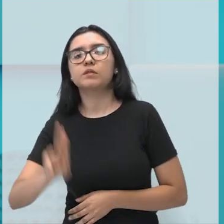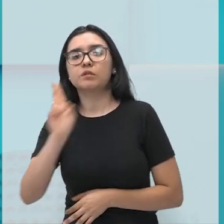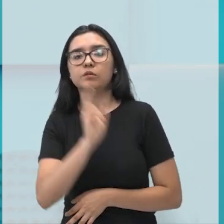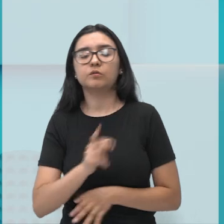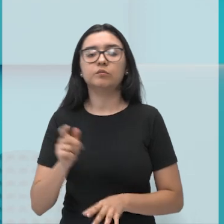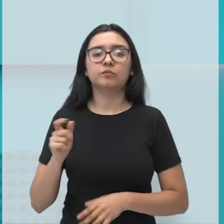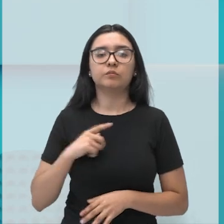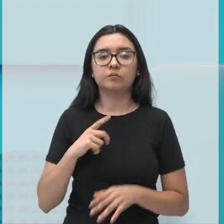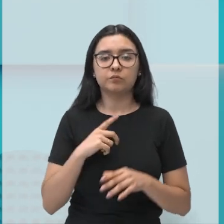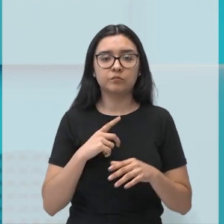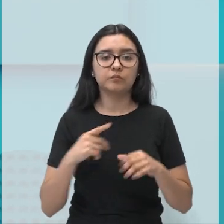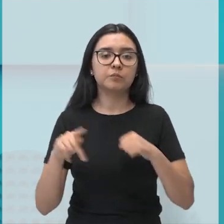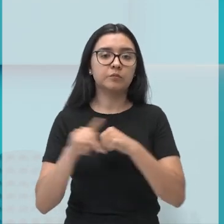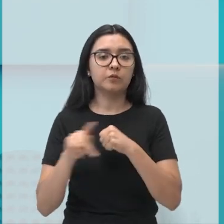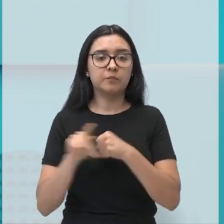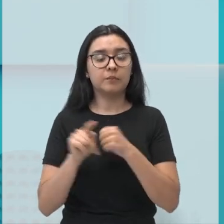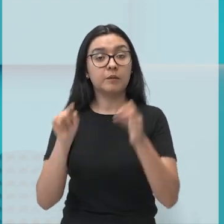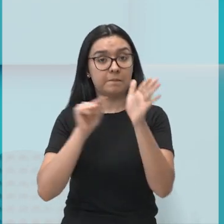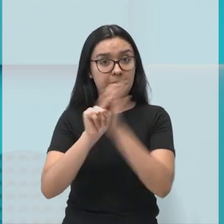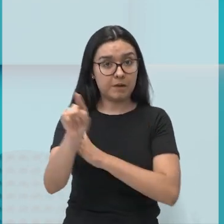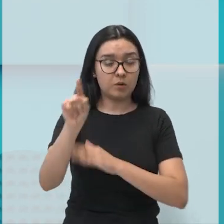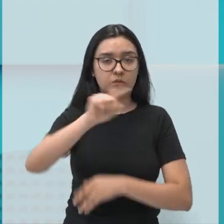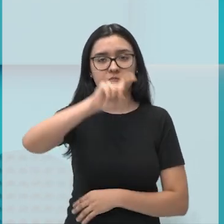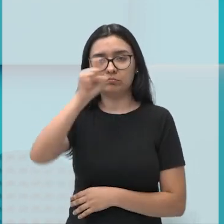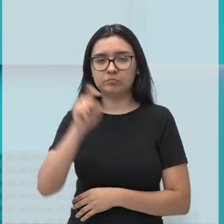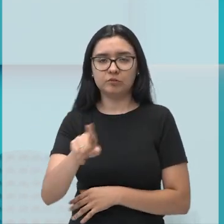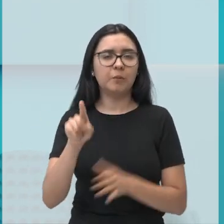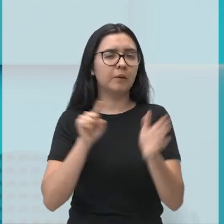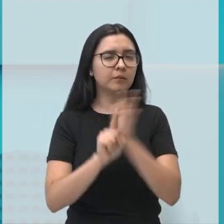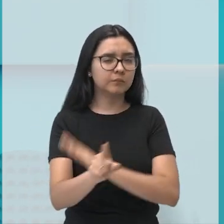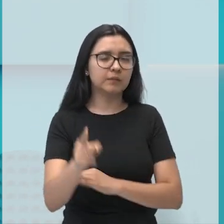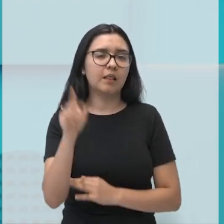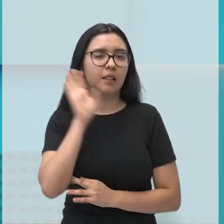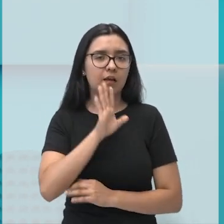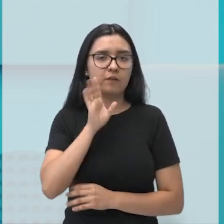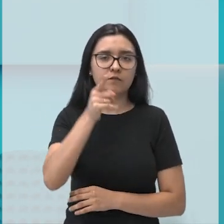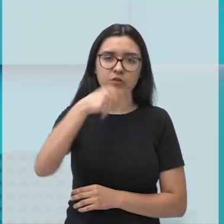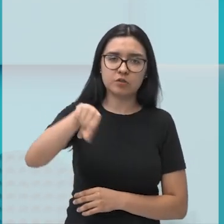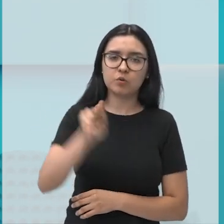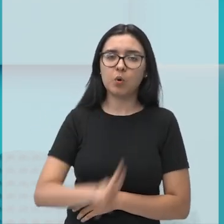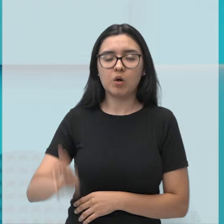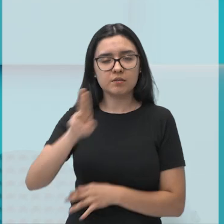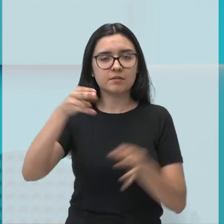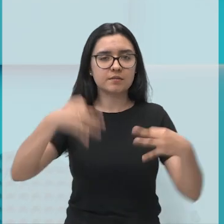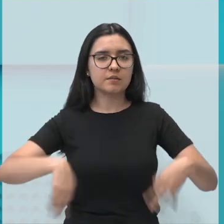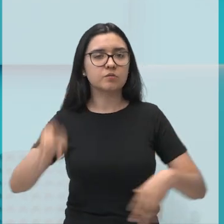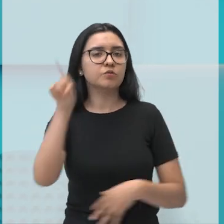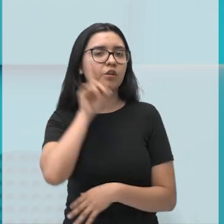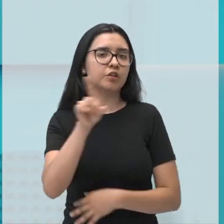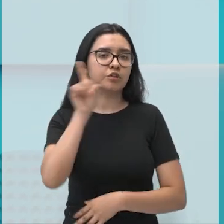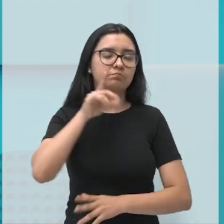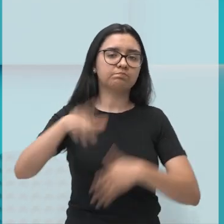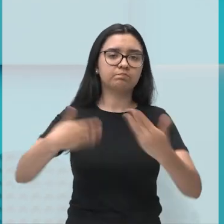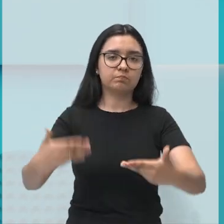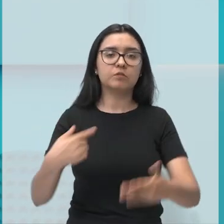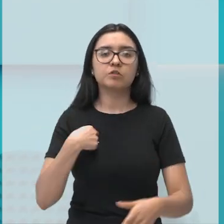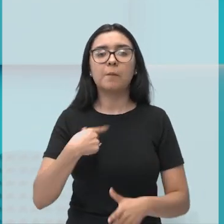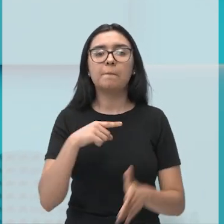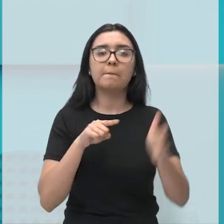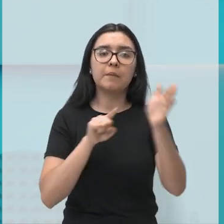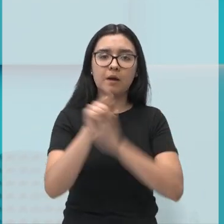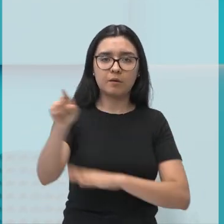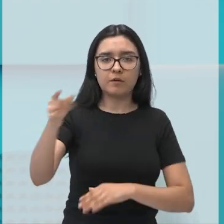os pronomes interrogativos. São perguntas bem legais que você usaria com certeza no dia a dia, porque são perguntas